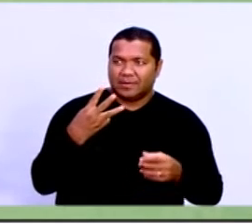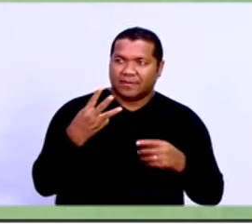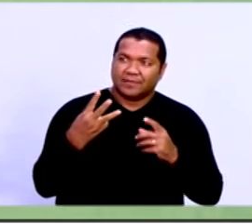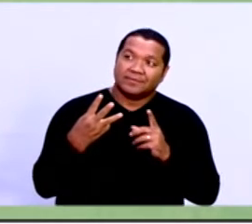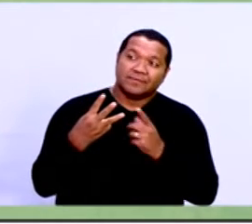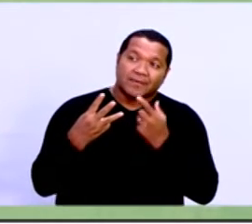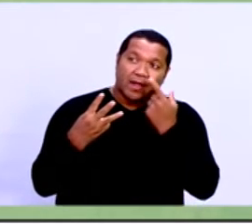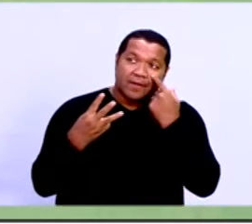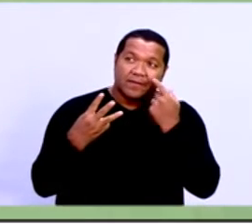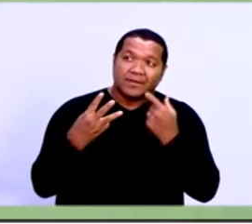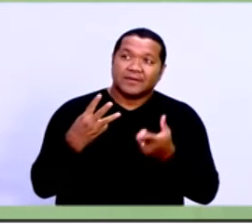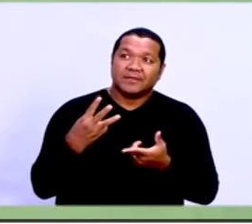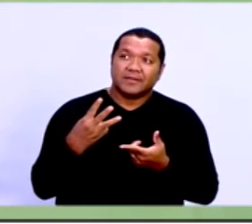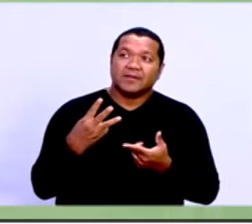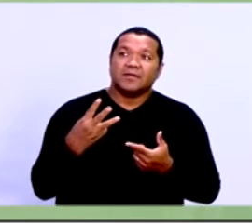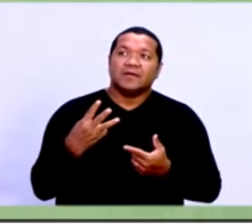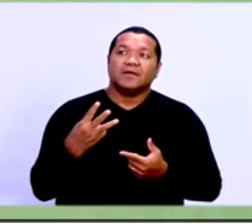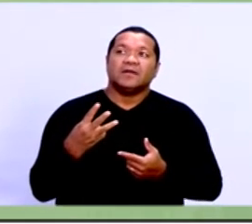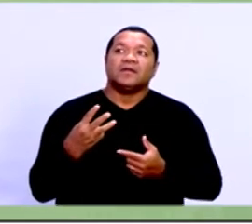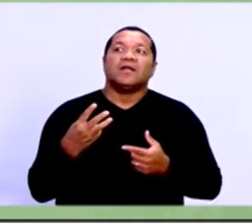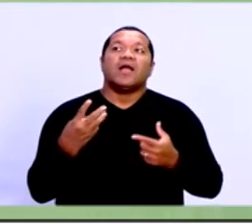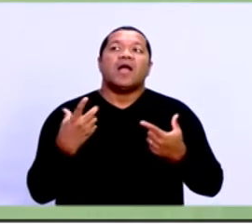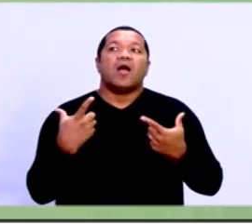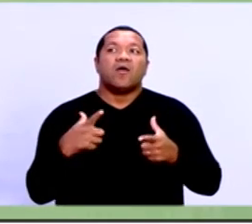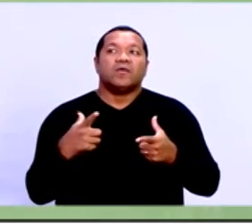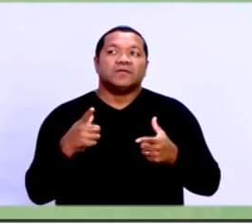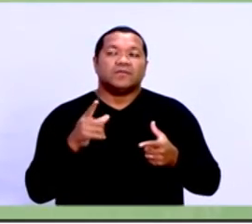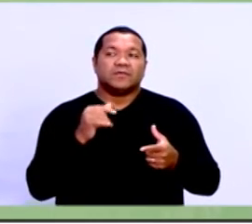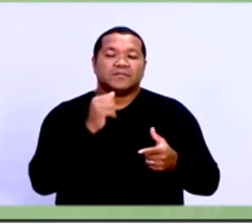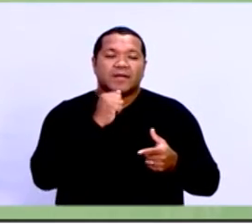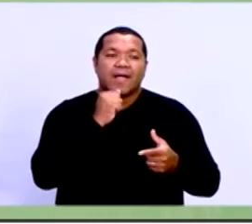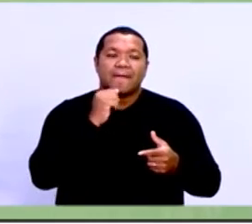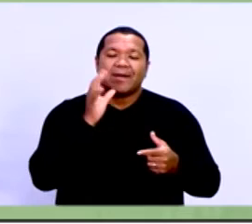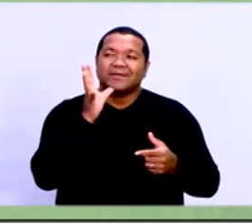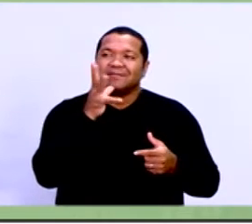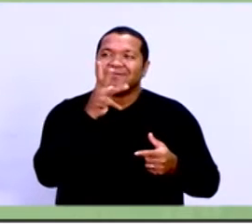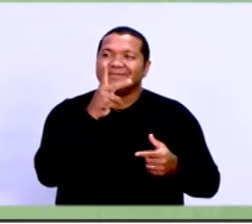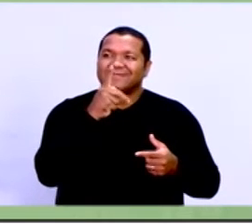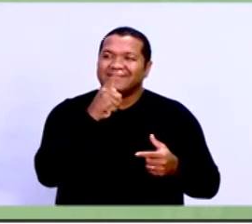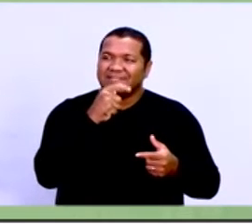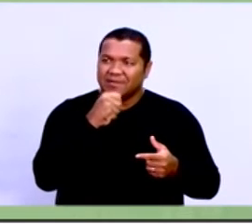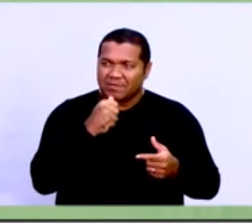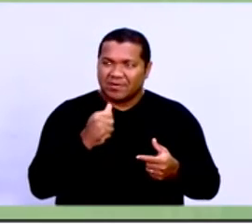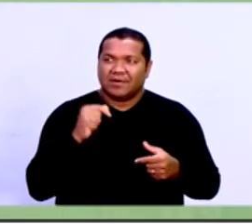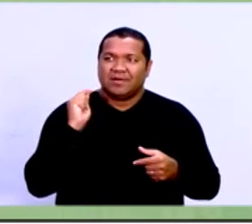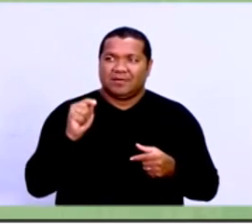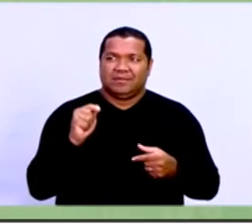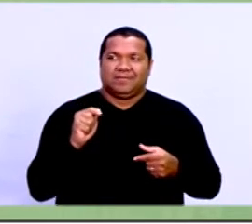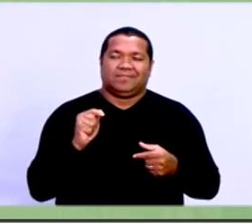gente é a fase que a gente pode dizer a mais demorada é a fase da